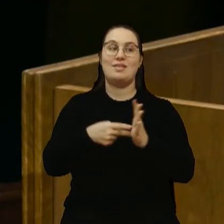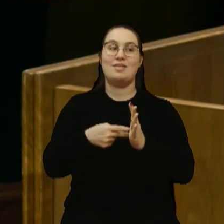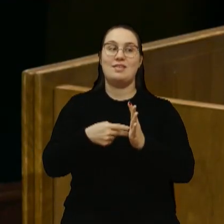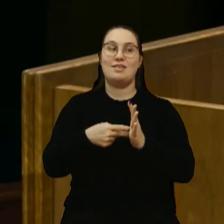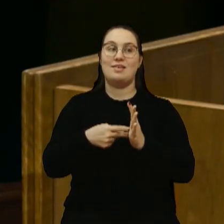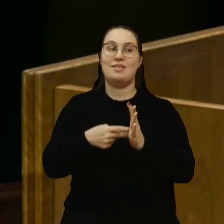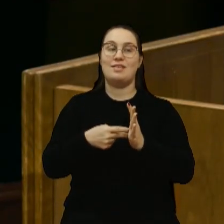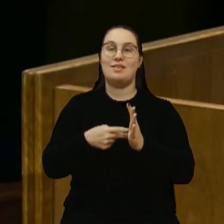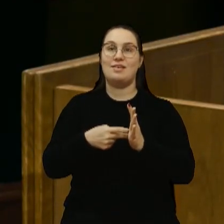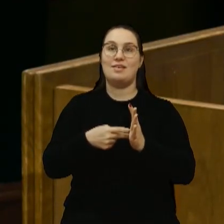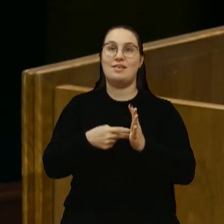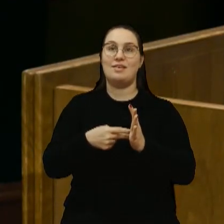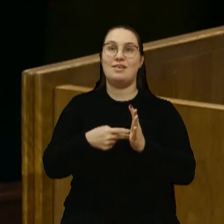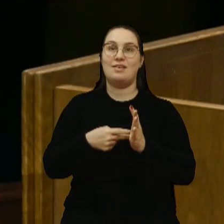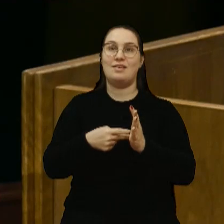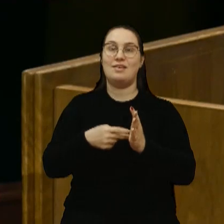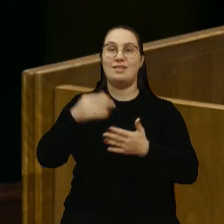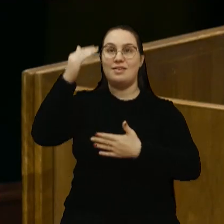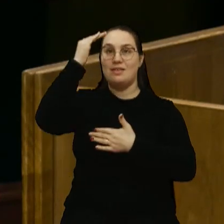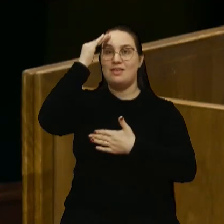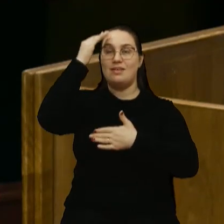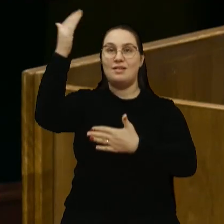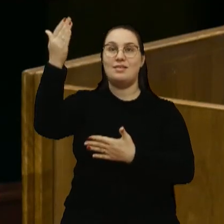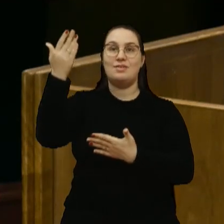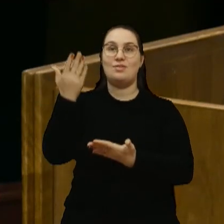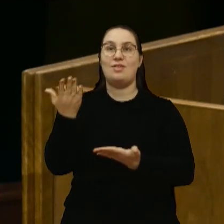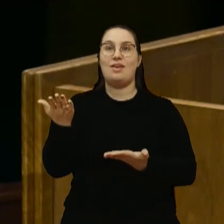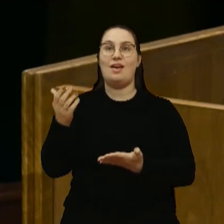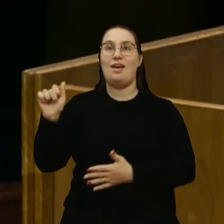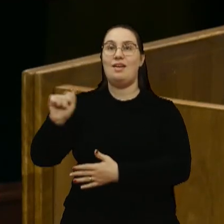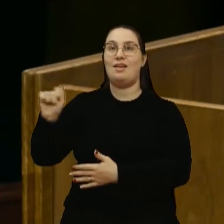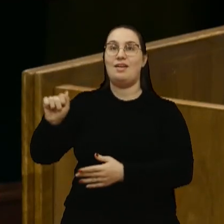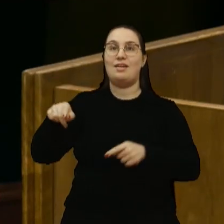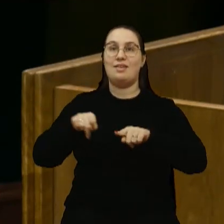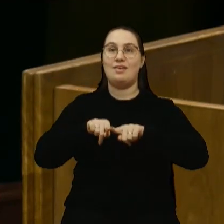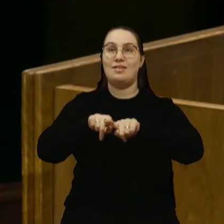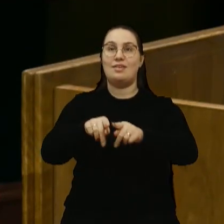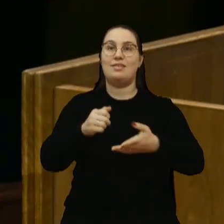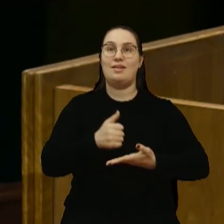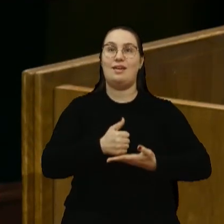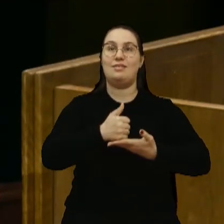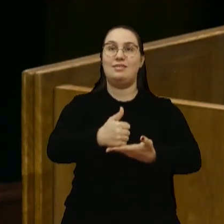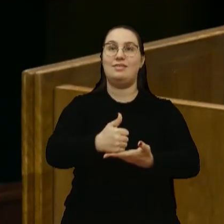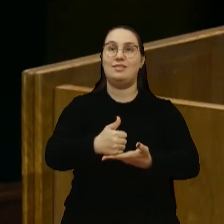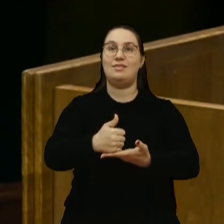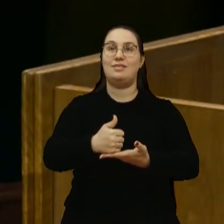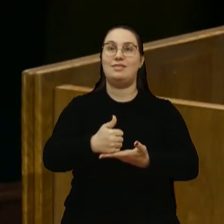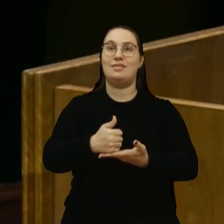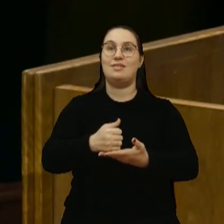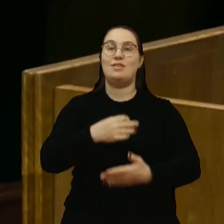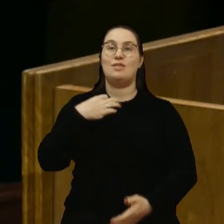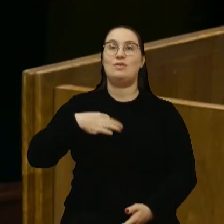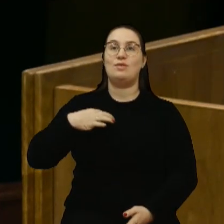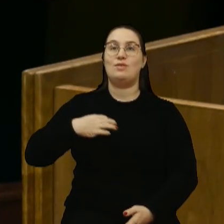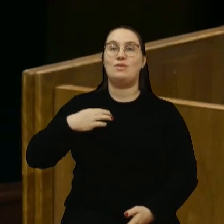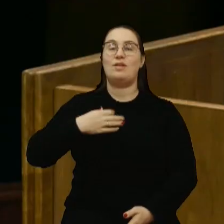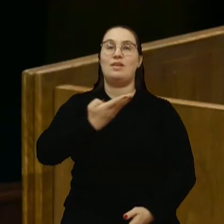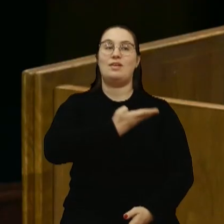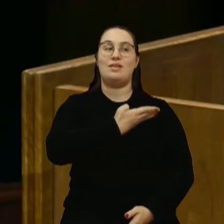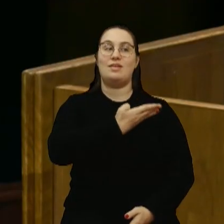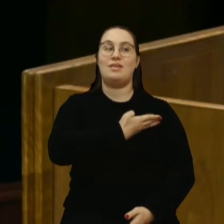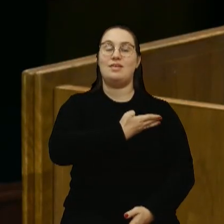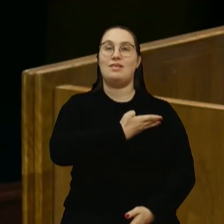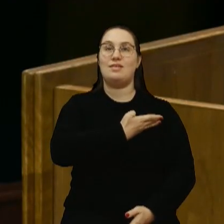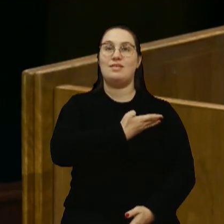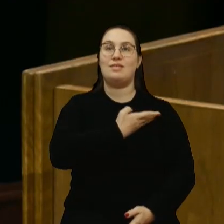cidade. Agradeço também a todos os associados, parceiros, patrocinadores, amigos e voluntários aqui presentes.